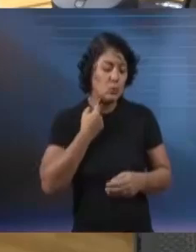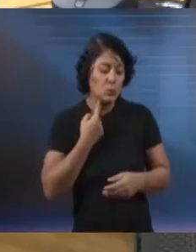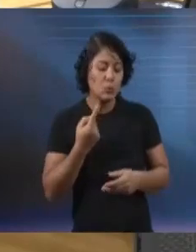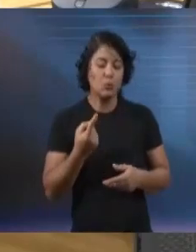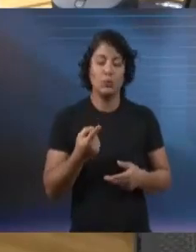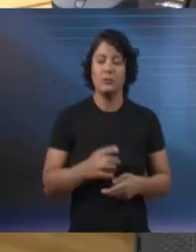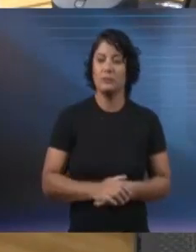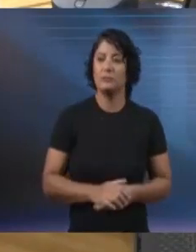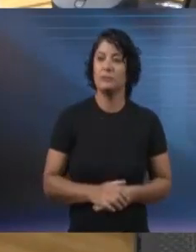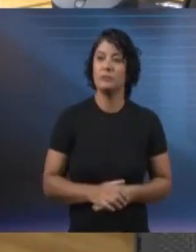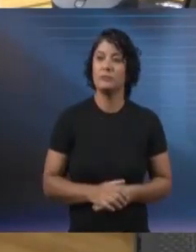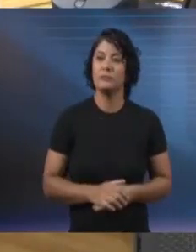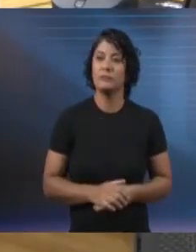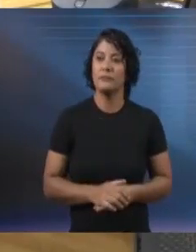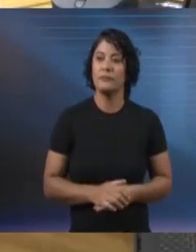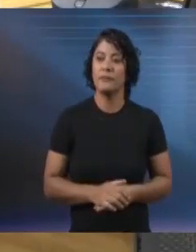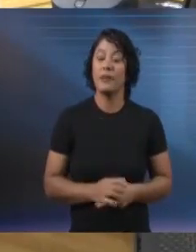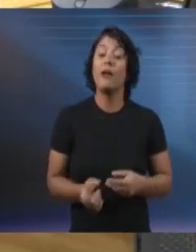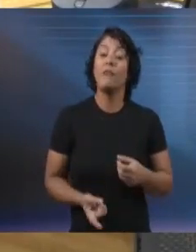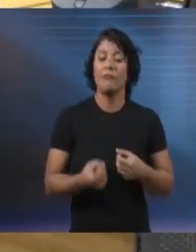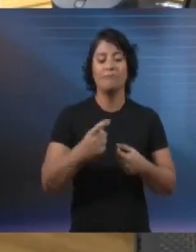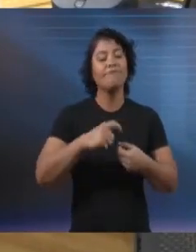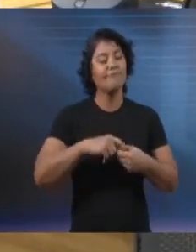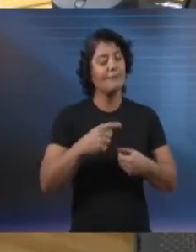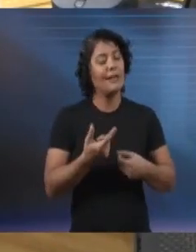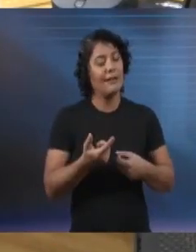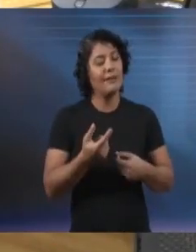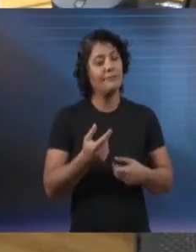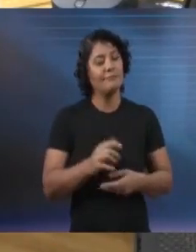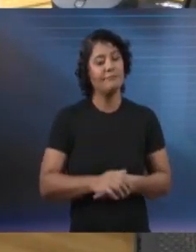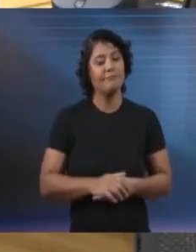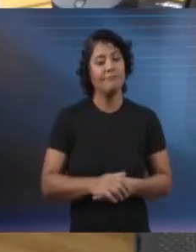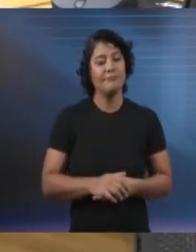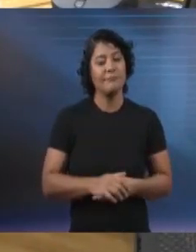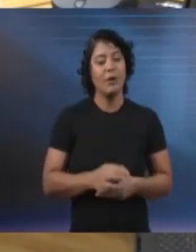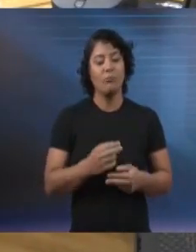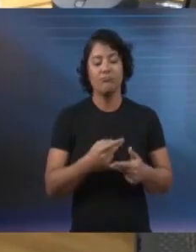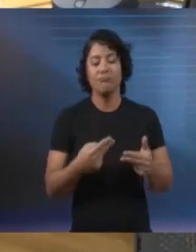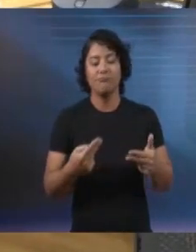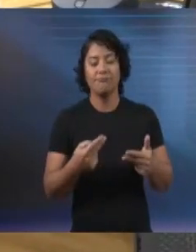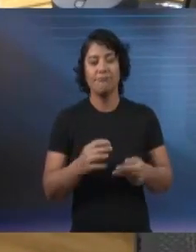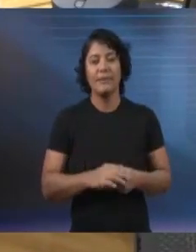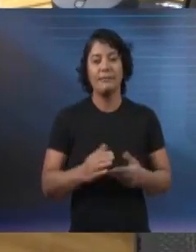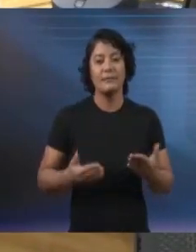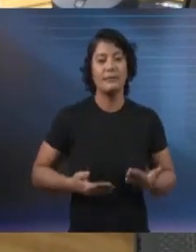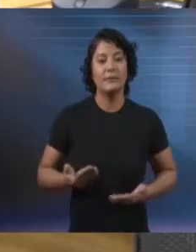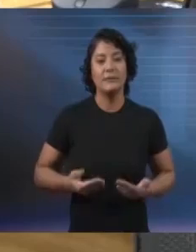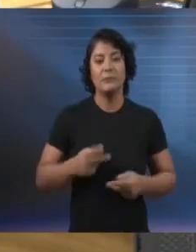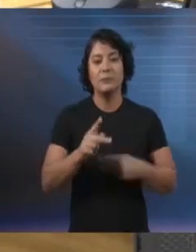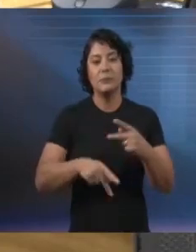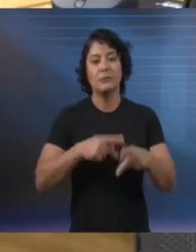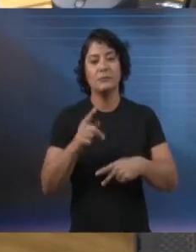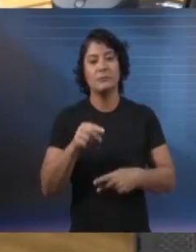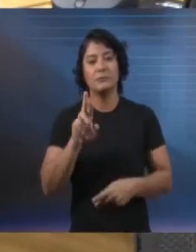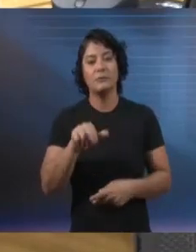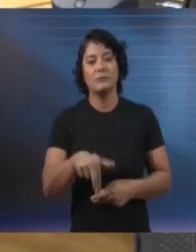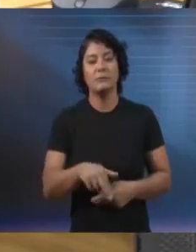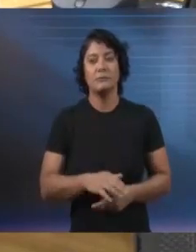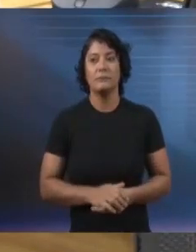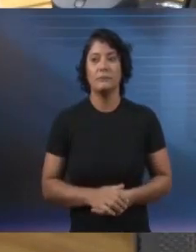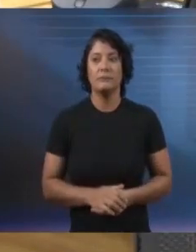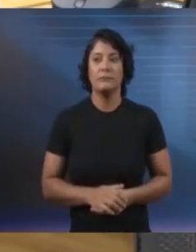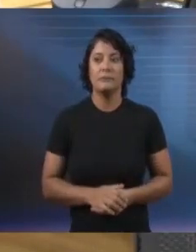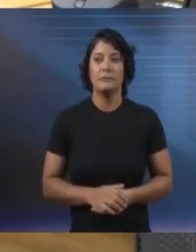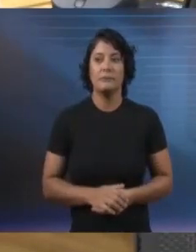praia voltará a ter banhabilidade e atender e servir toda a população do Rio Grande do Norte,